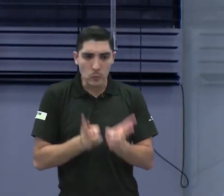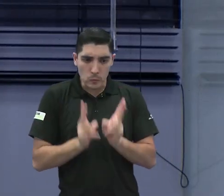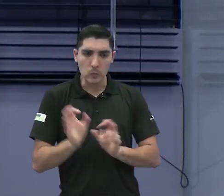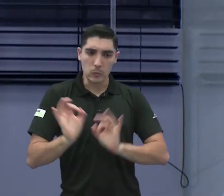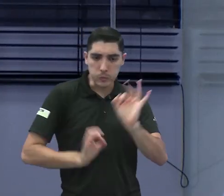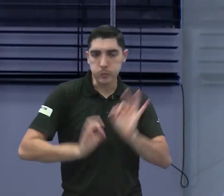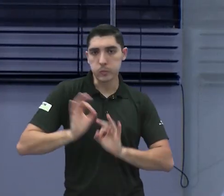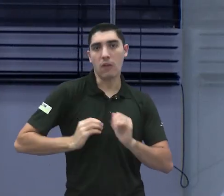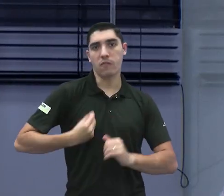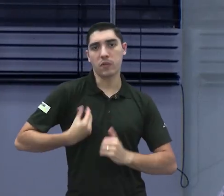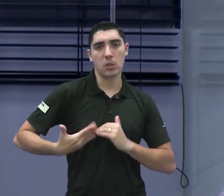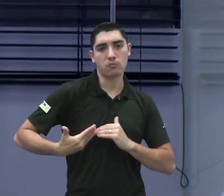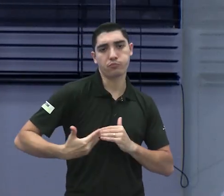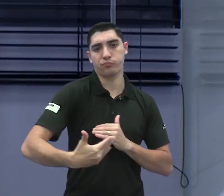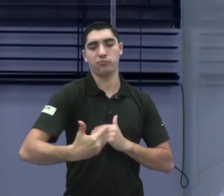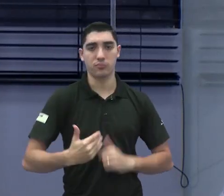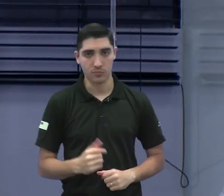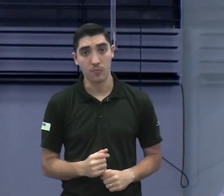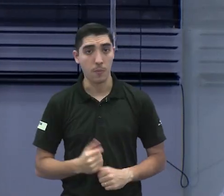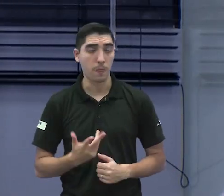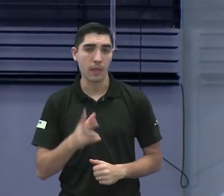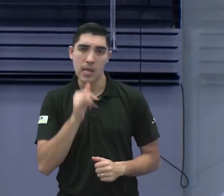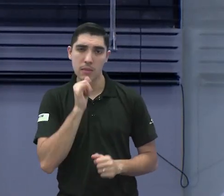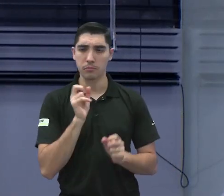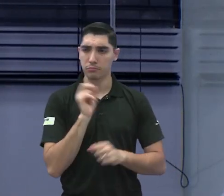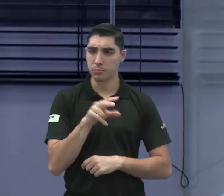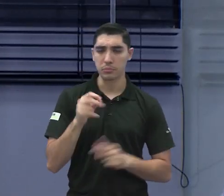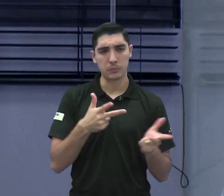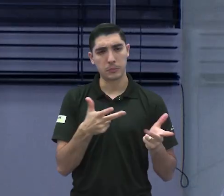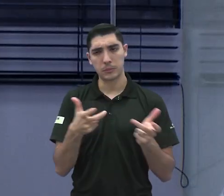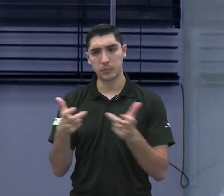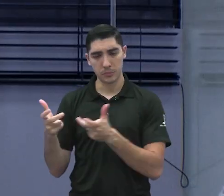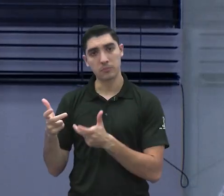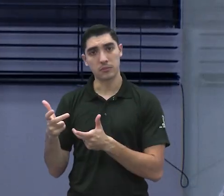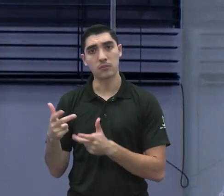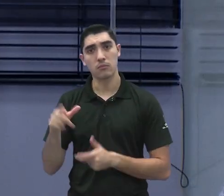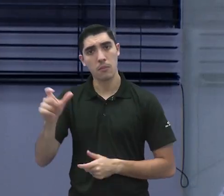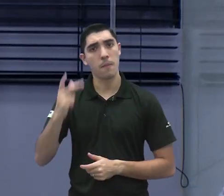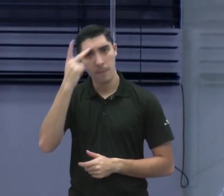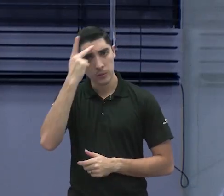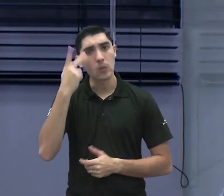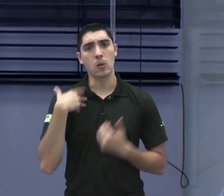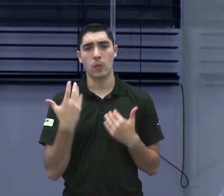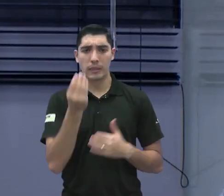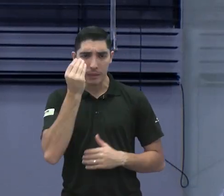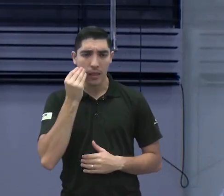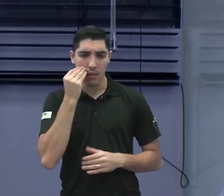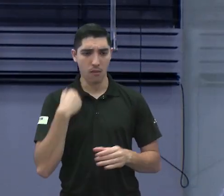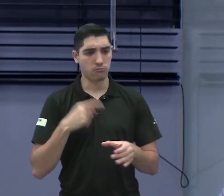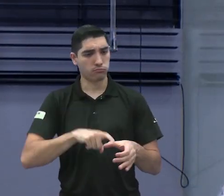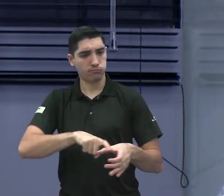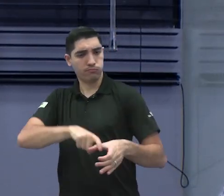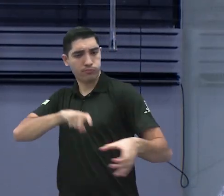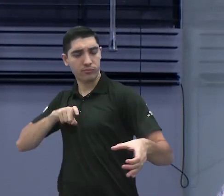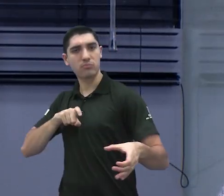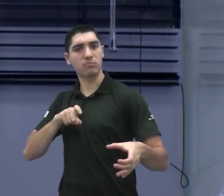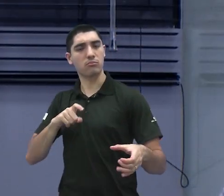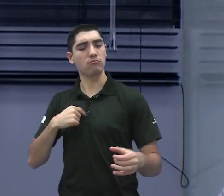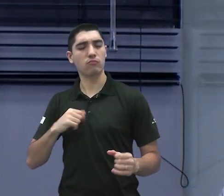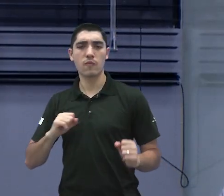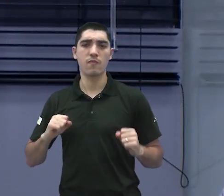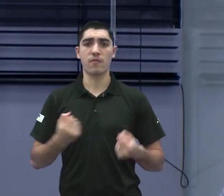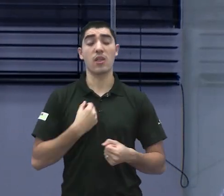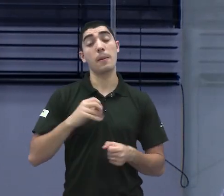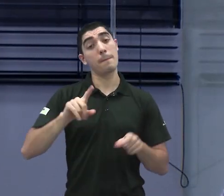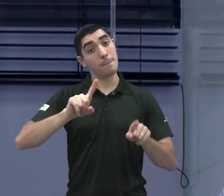vida que você já está acostumado. Né? Então, a gente vê que a gente tem tanto essa situação dessa busca por uma certa independência,